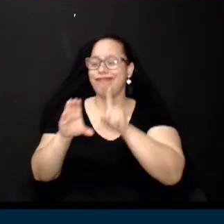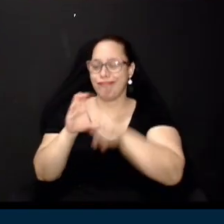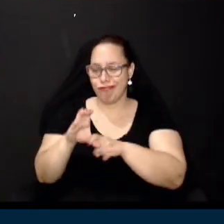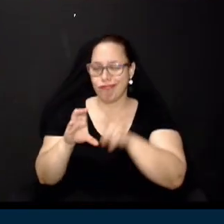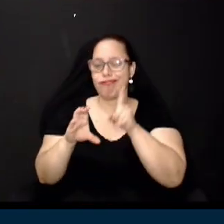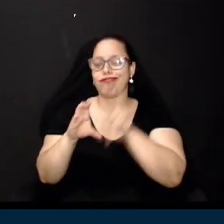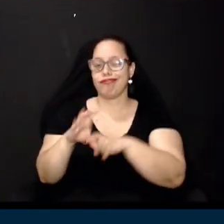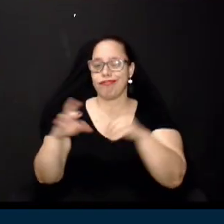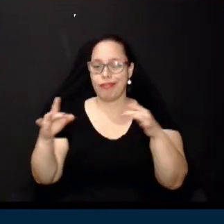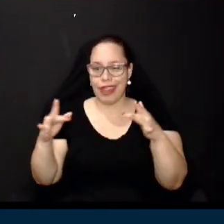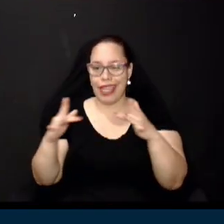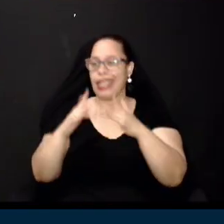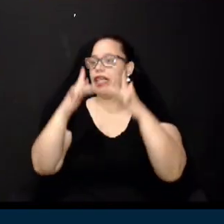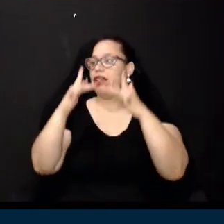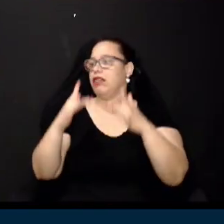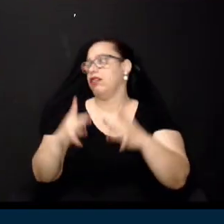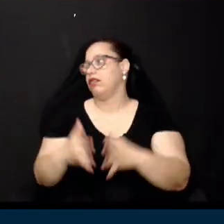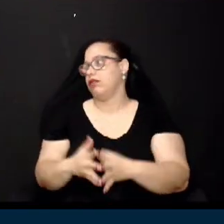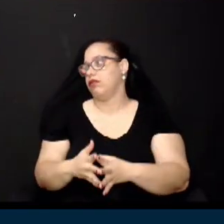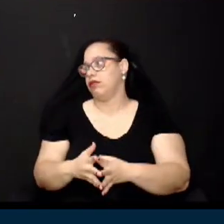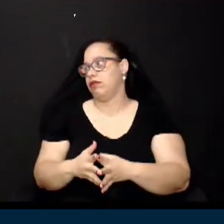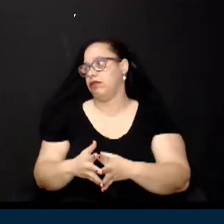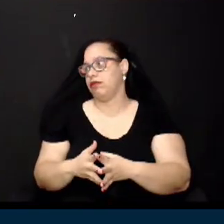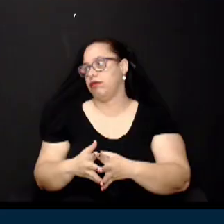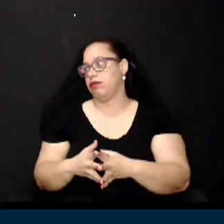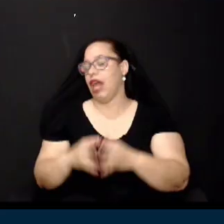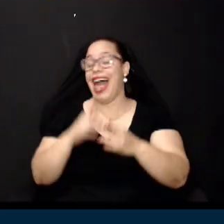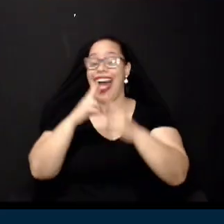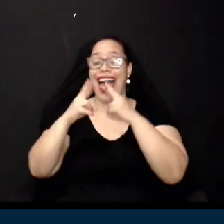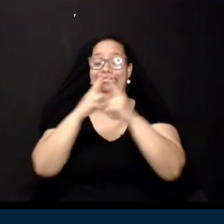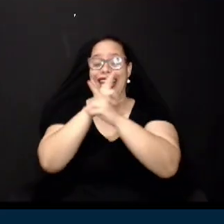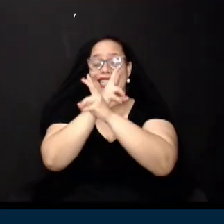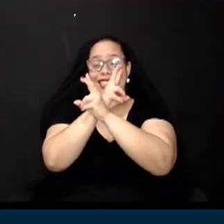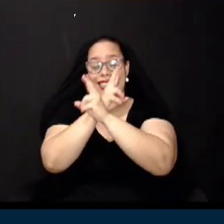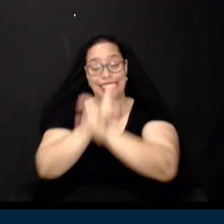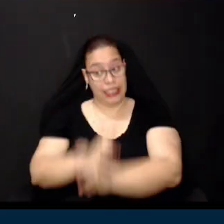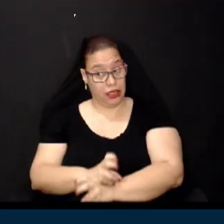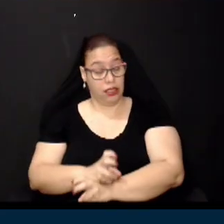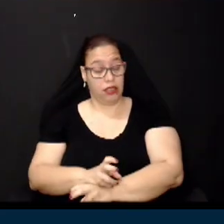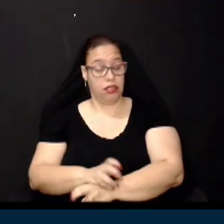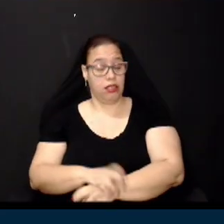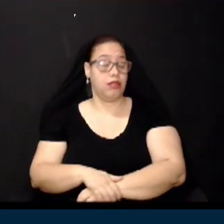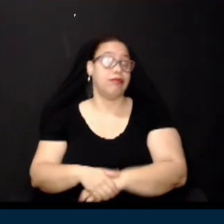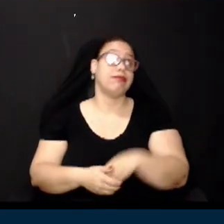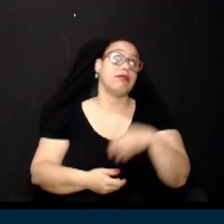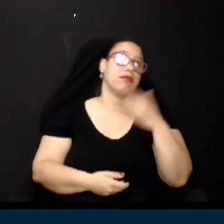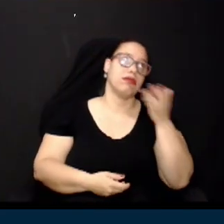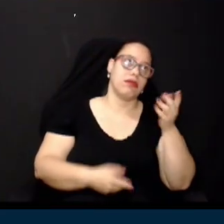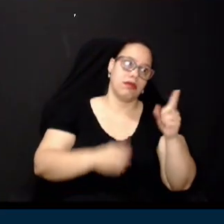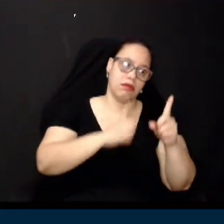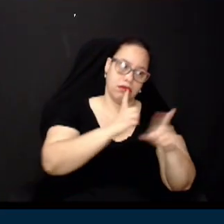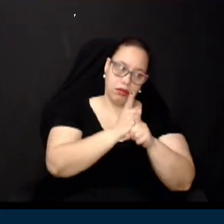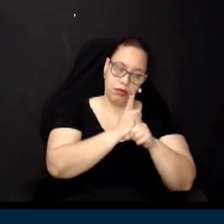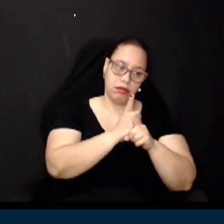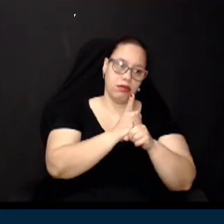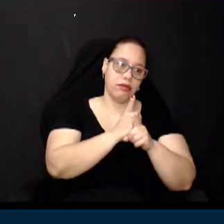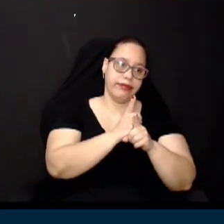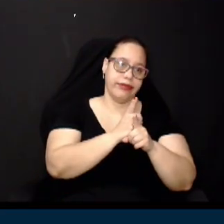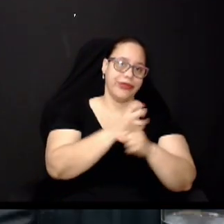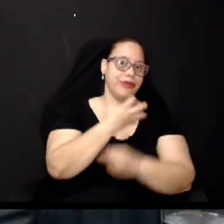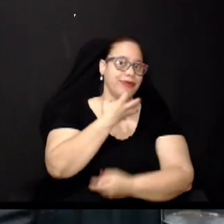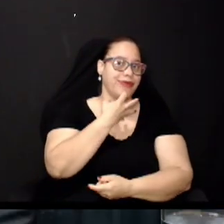mesmo a esse relacionamento tóxico e à separação tóxica também. É um encontro com um desconhecido,